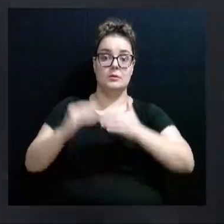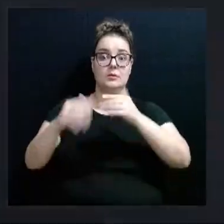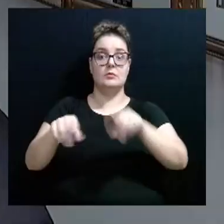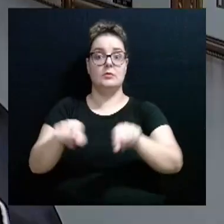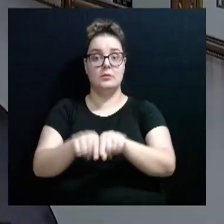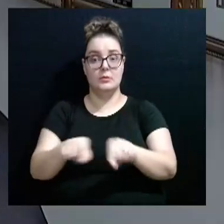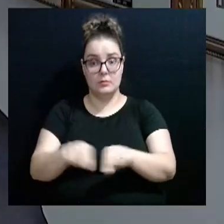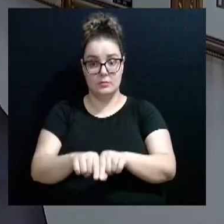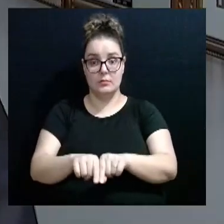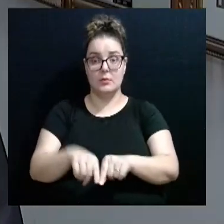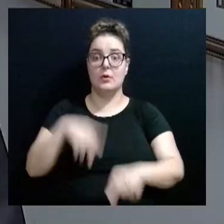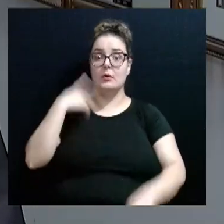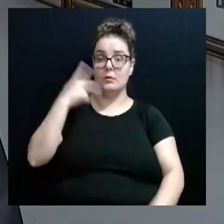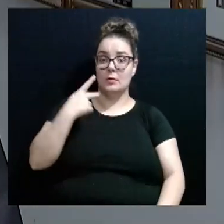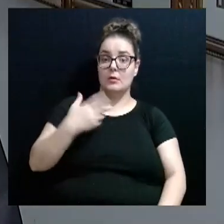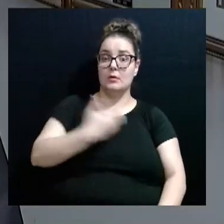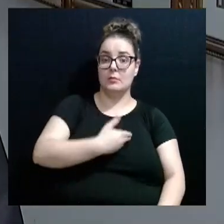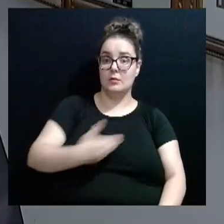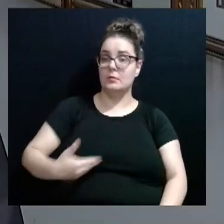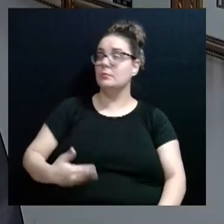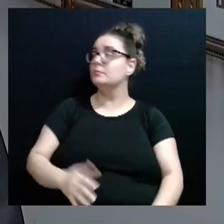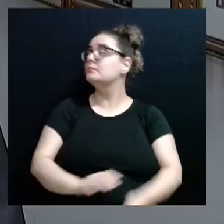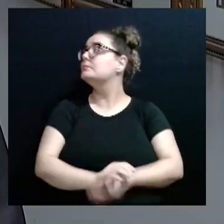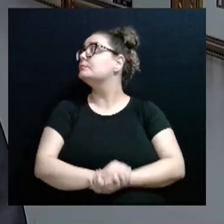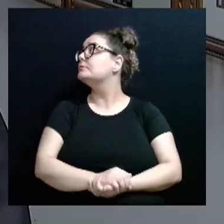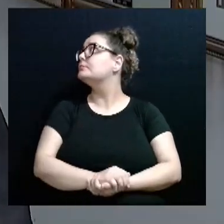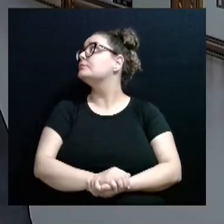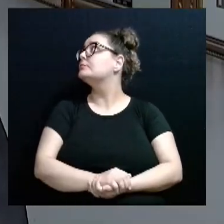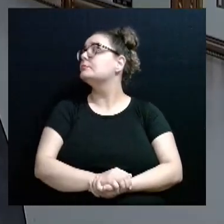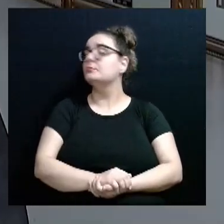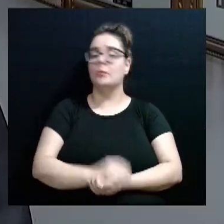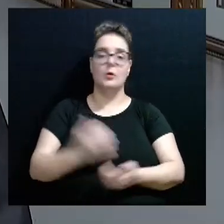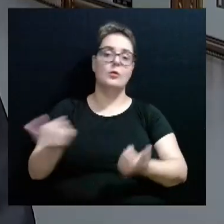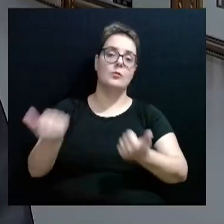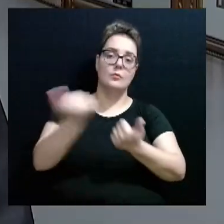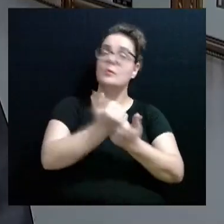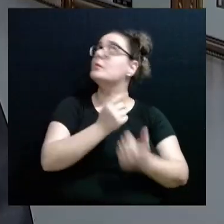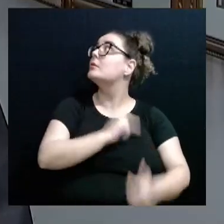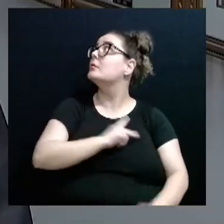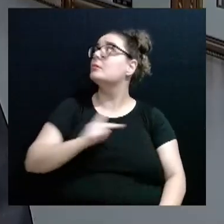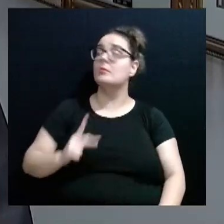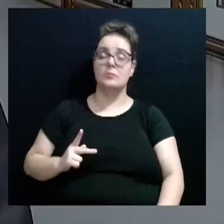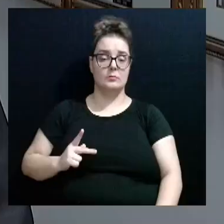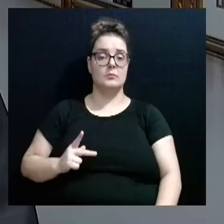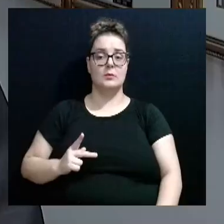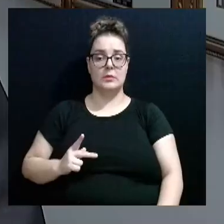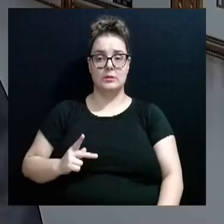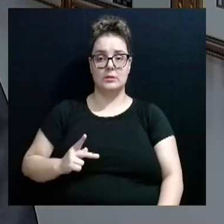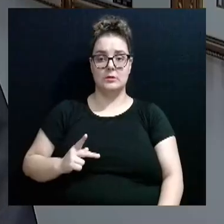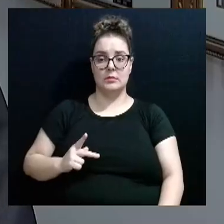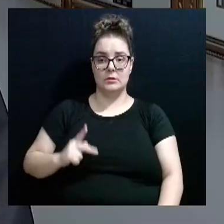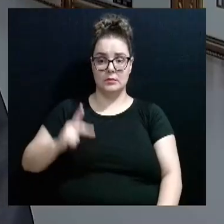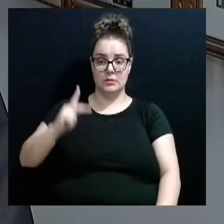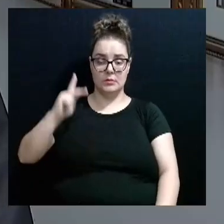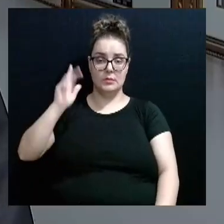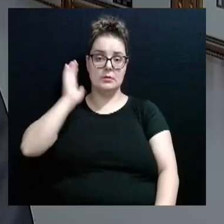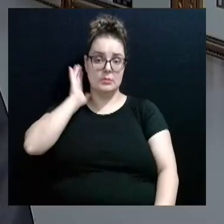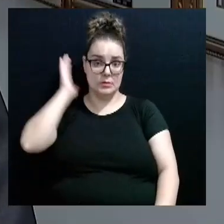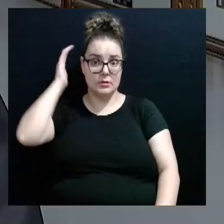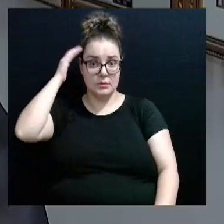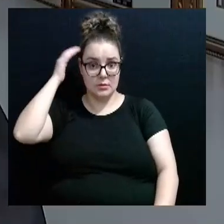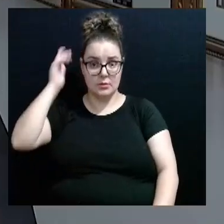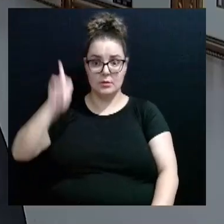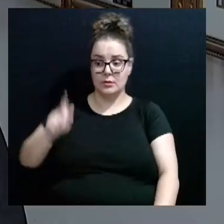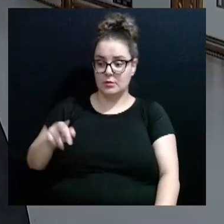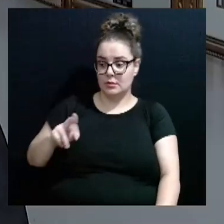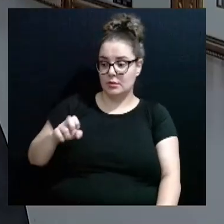políticas públicas. Eu tive com o vice-presidente da República, o Geraldo Alckmin, onde nós também trabalhamos em trazer ao